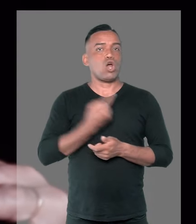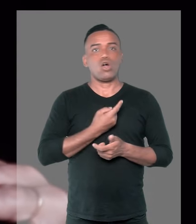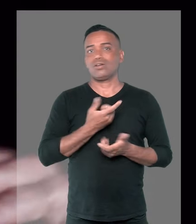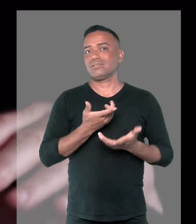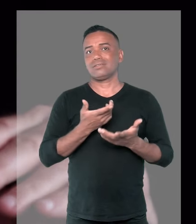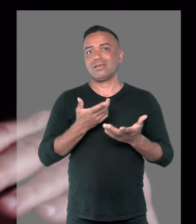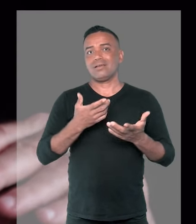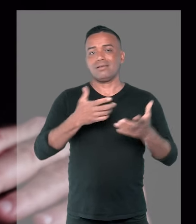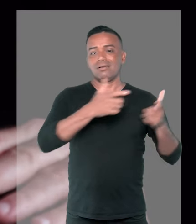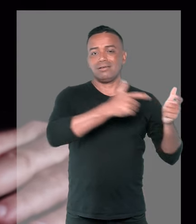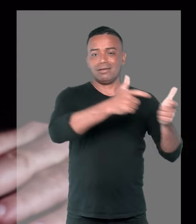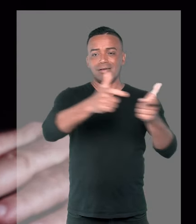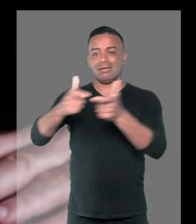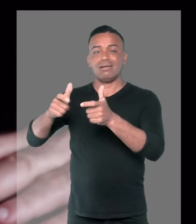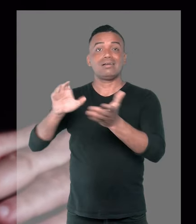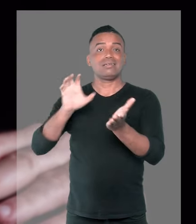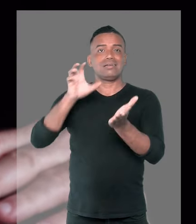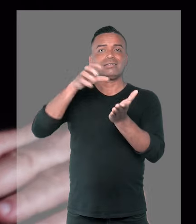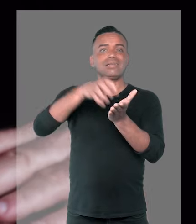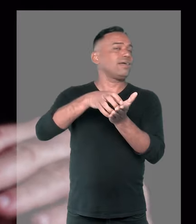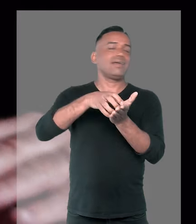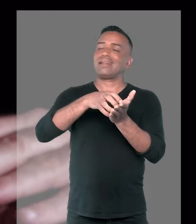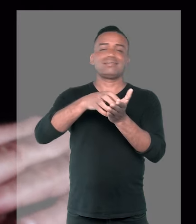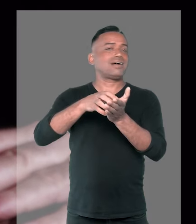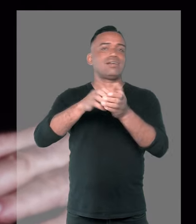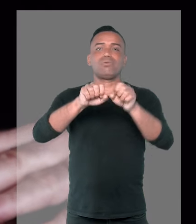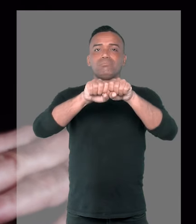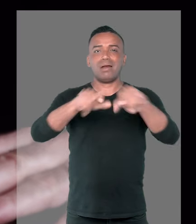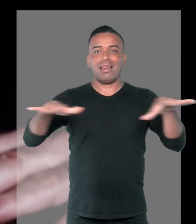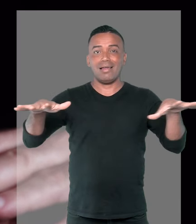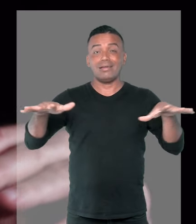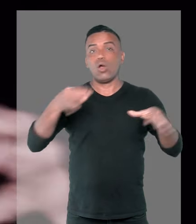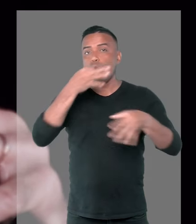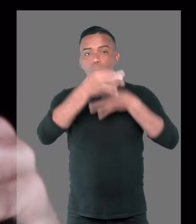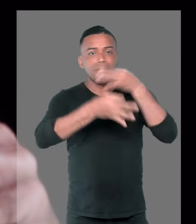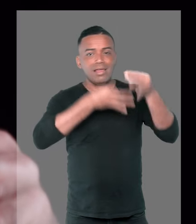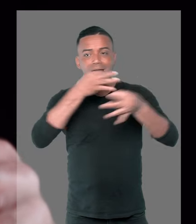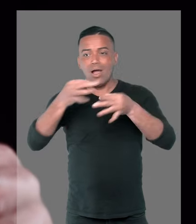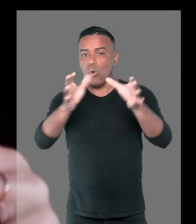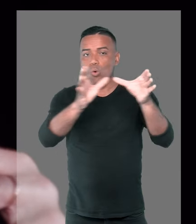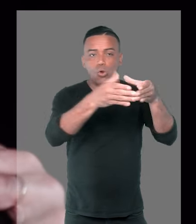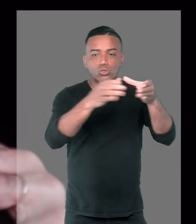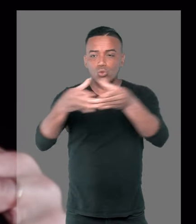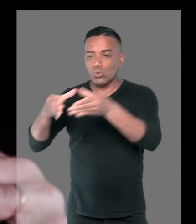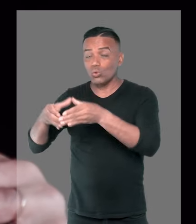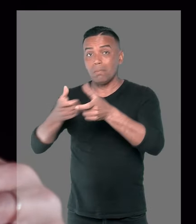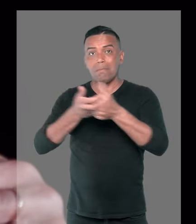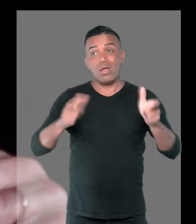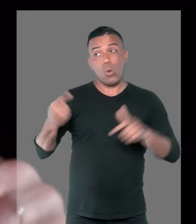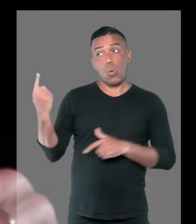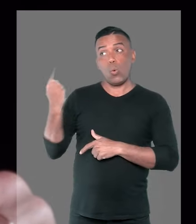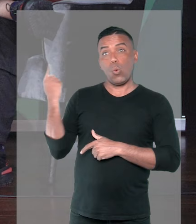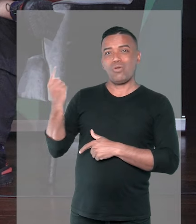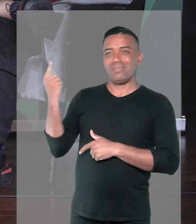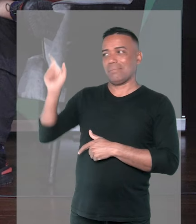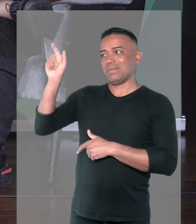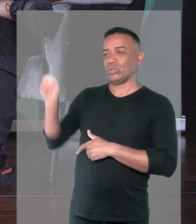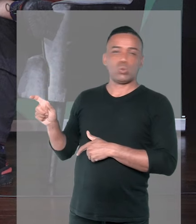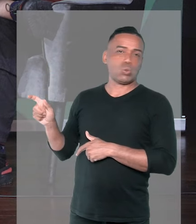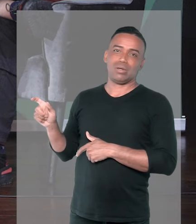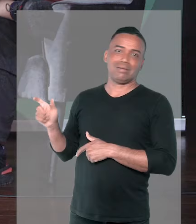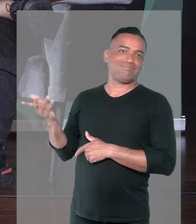mais distribuído muito mais descentralizado onde as pequenas opiniões em conjunto são muito maiores do que a opinião de um grande sozinho